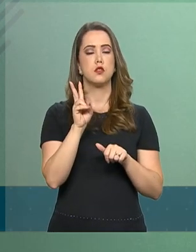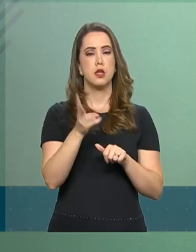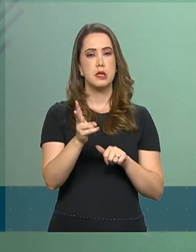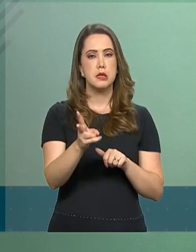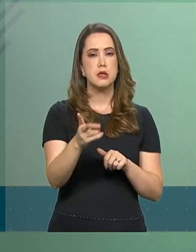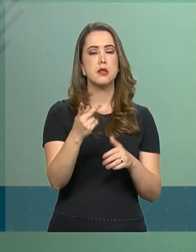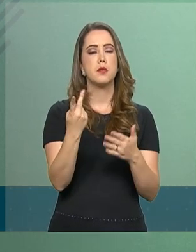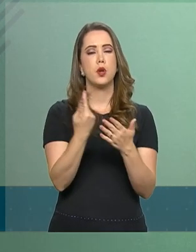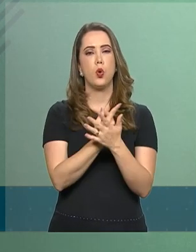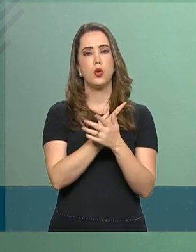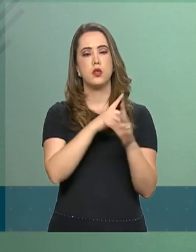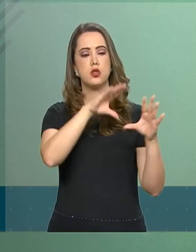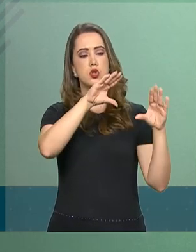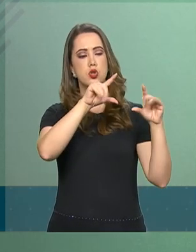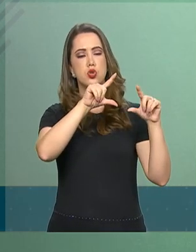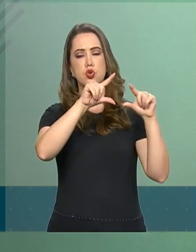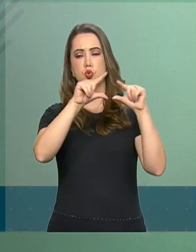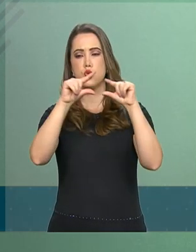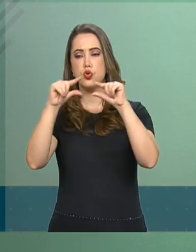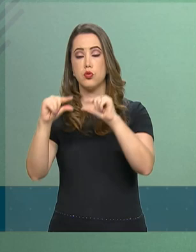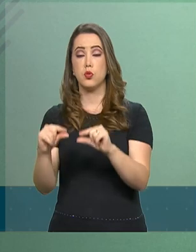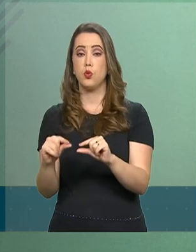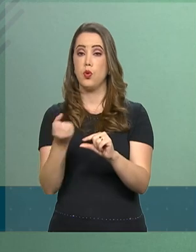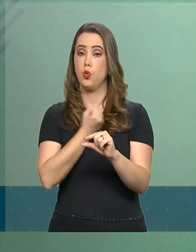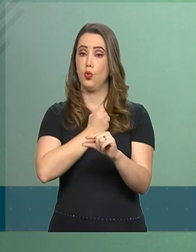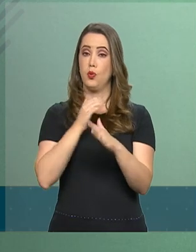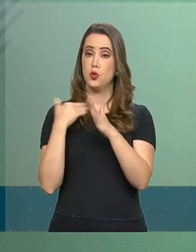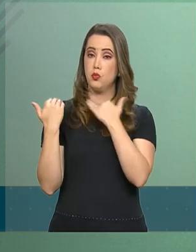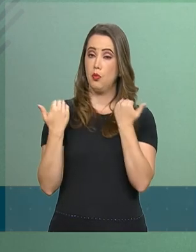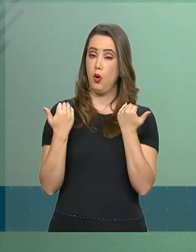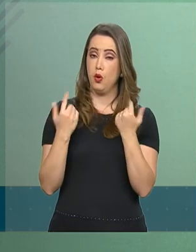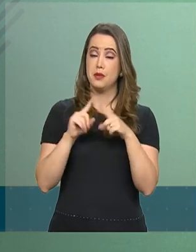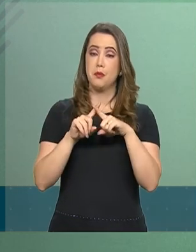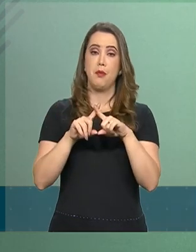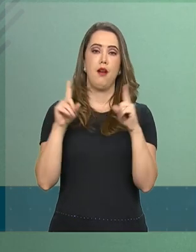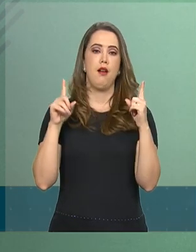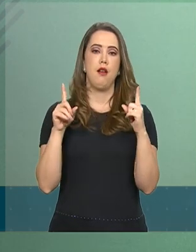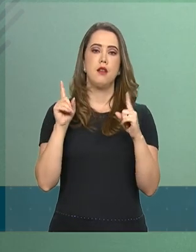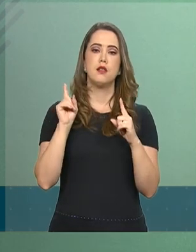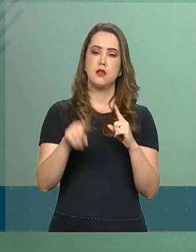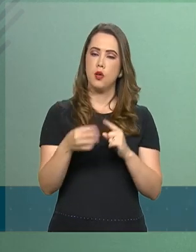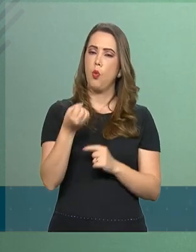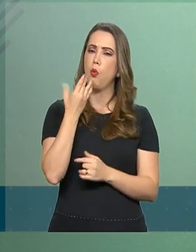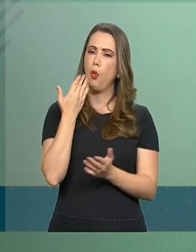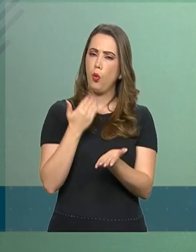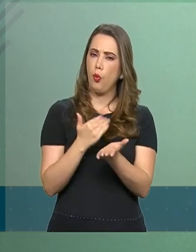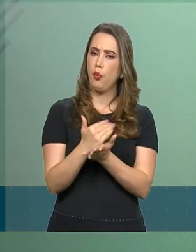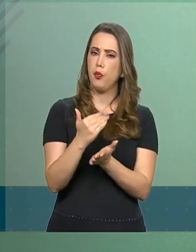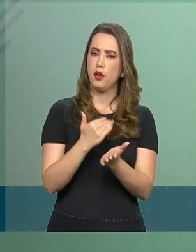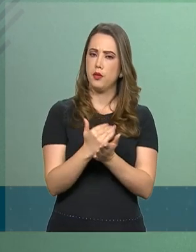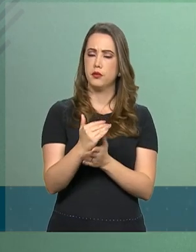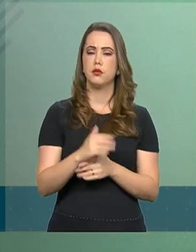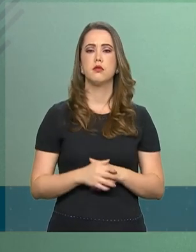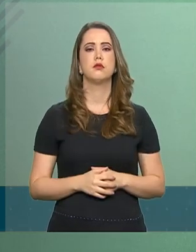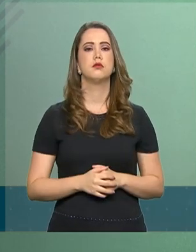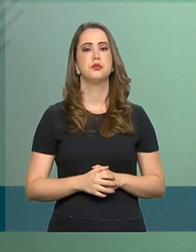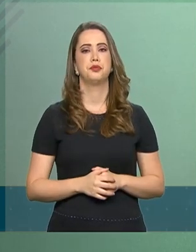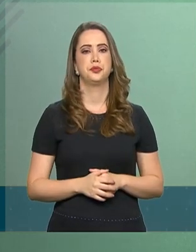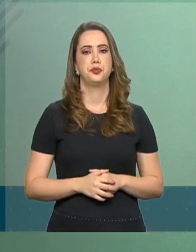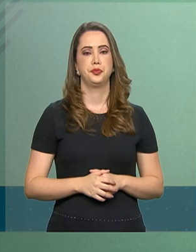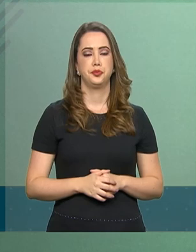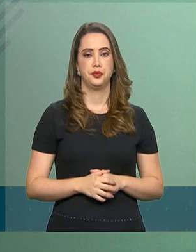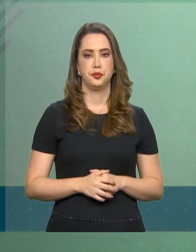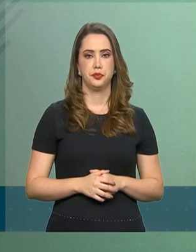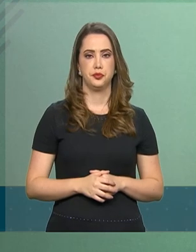permanente mas não deixa de ser um bom começo fechou as contas